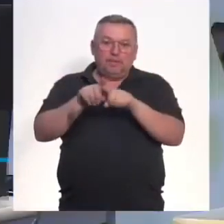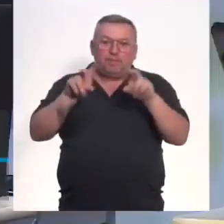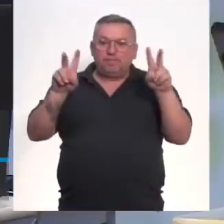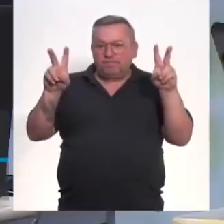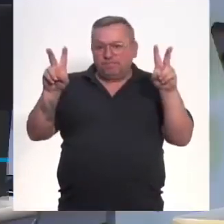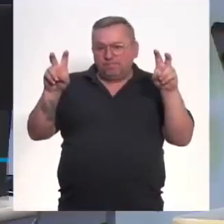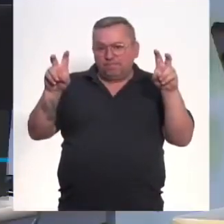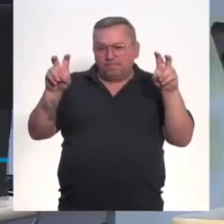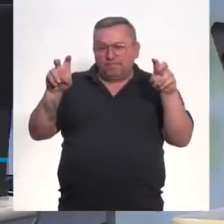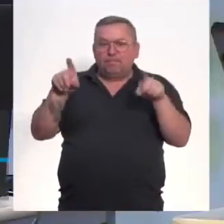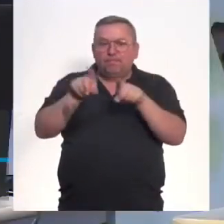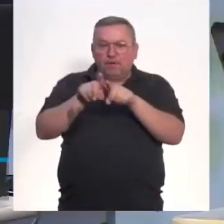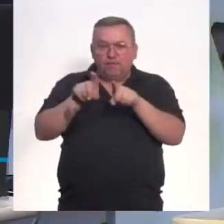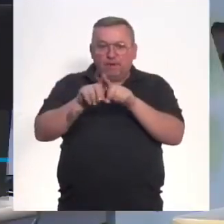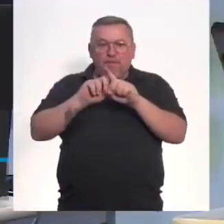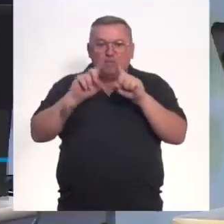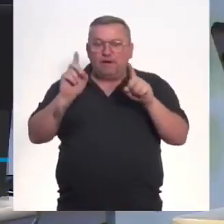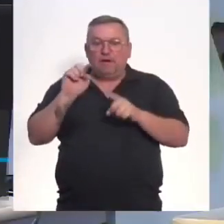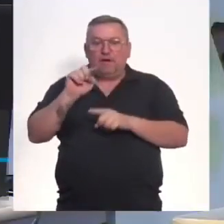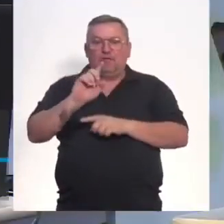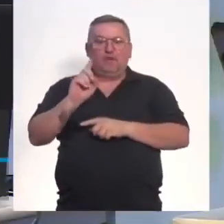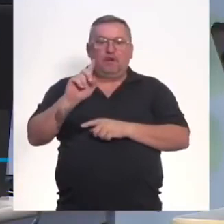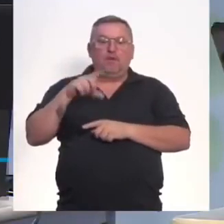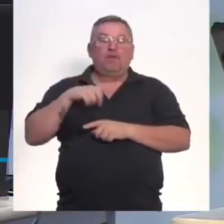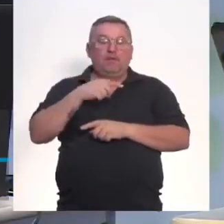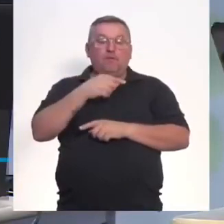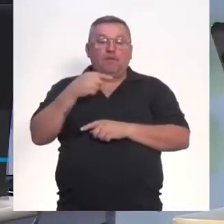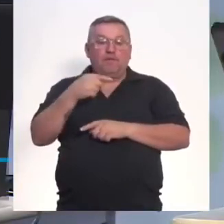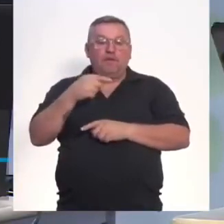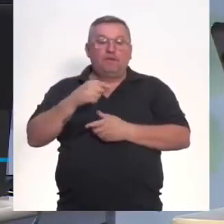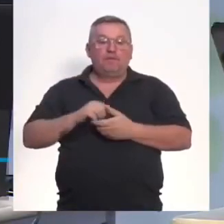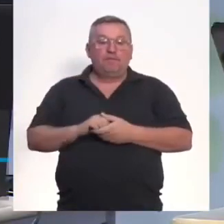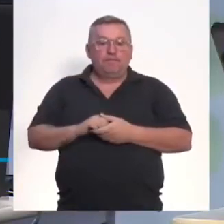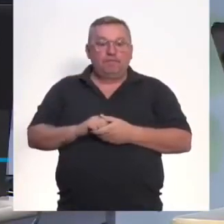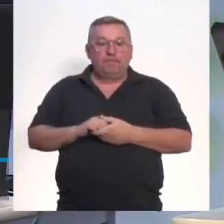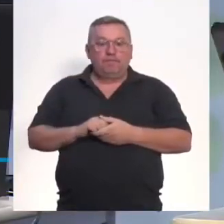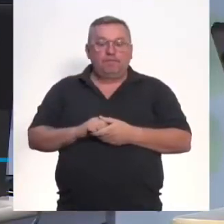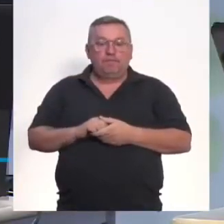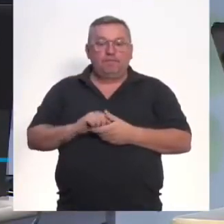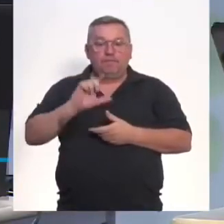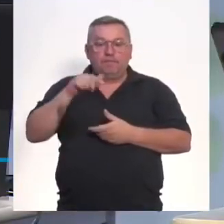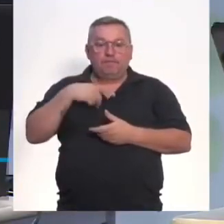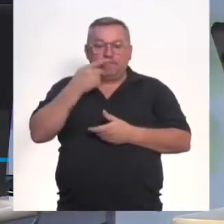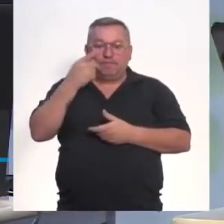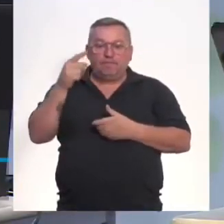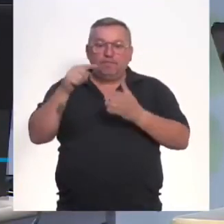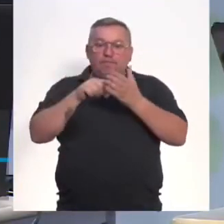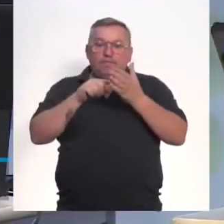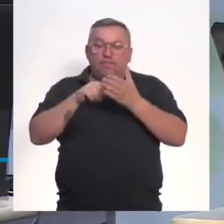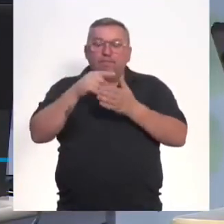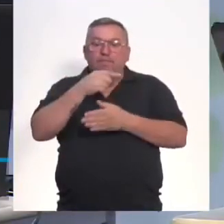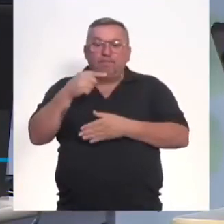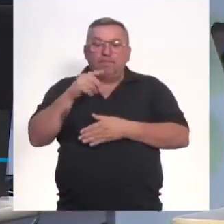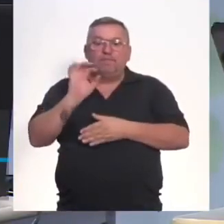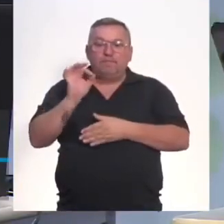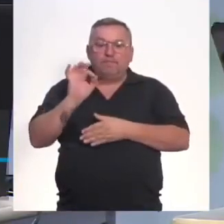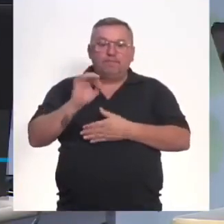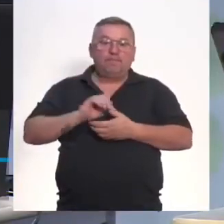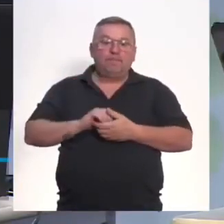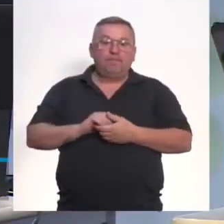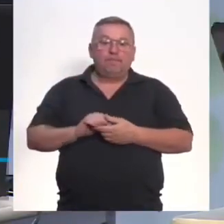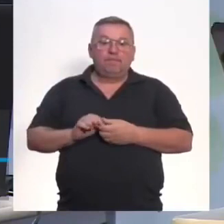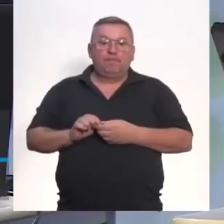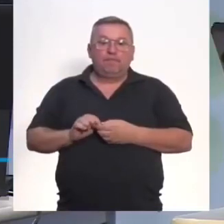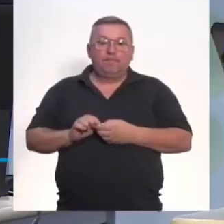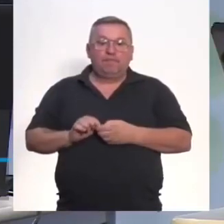também pode marcar o discurso direto, mas nesse daqui não, esse daqui é o travessão. Direto, pois tem uma fala que foi pontuada por um travessão. Ana Clara, perfeita